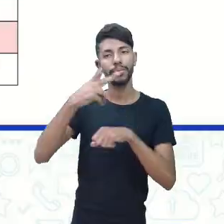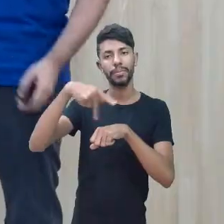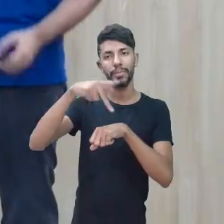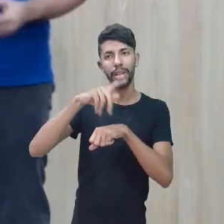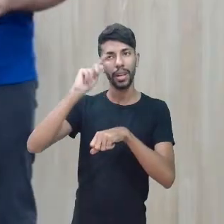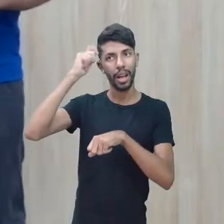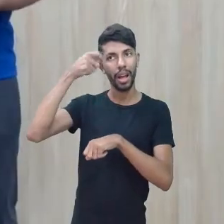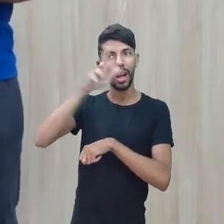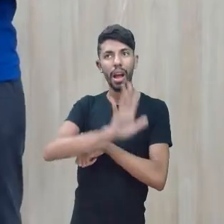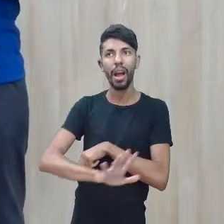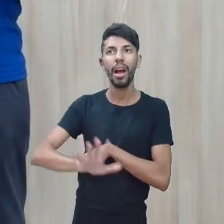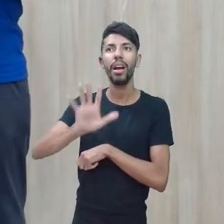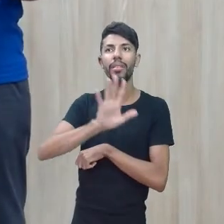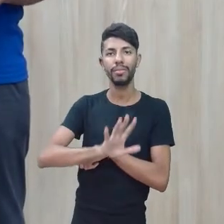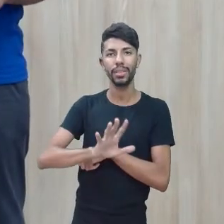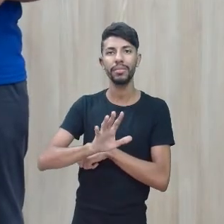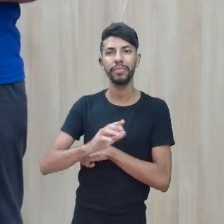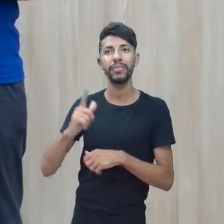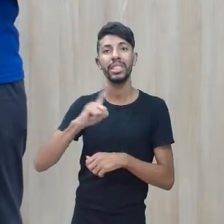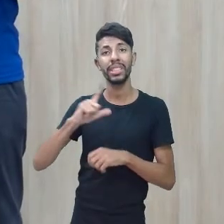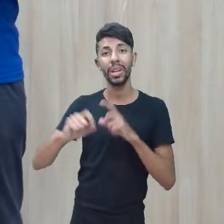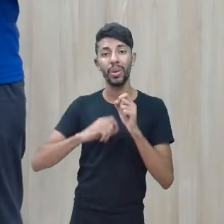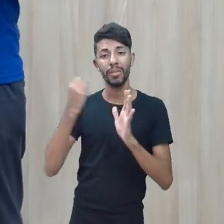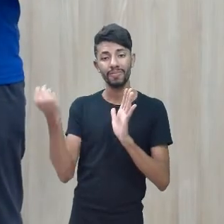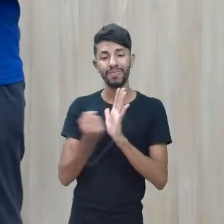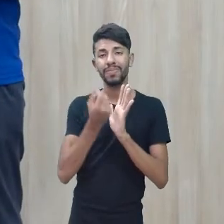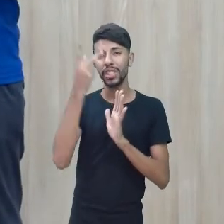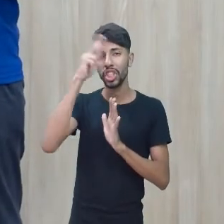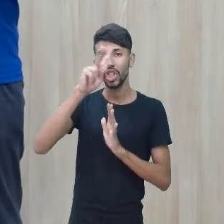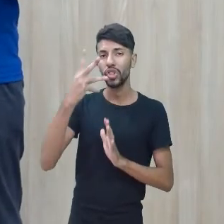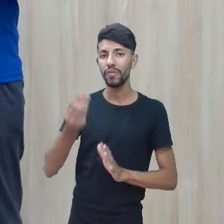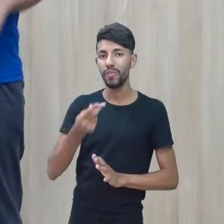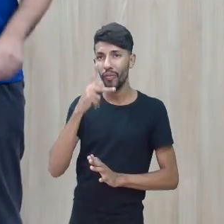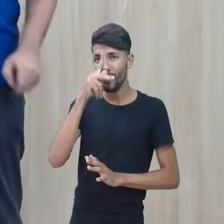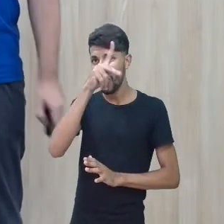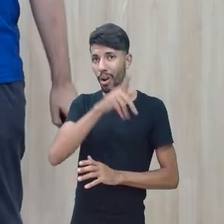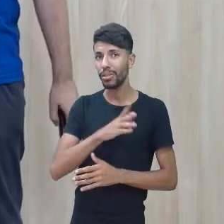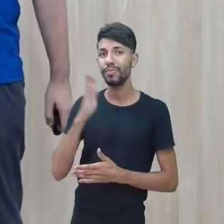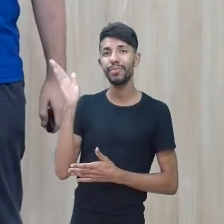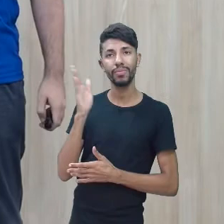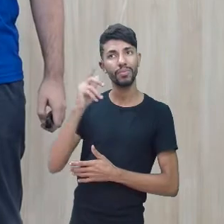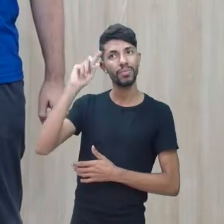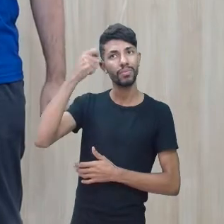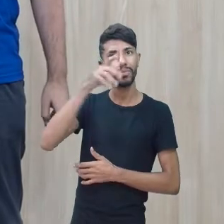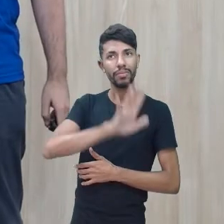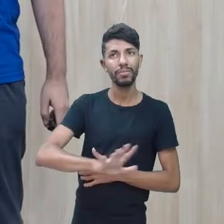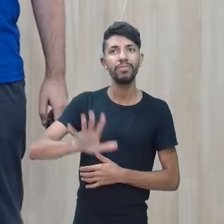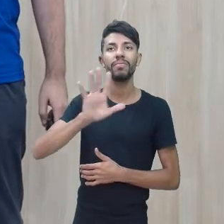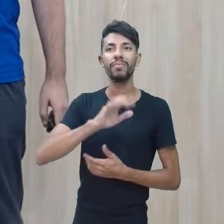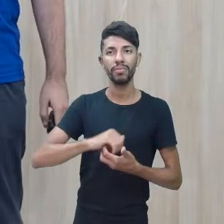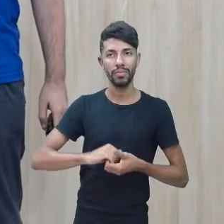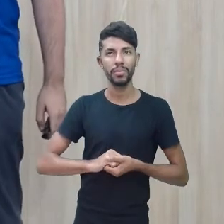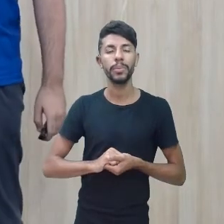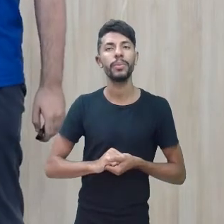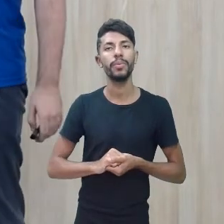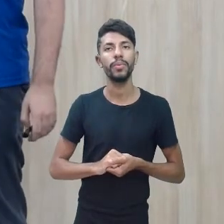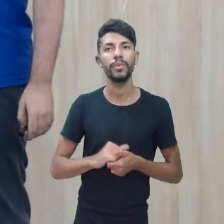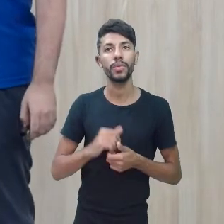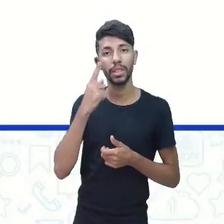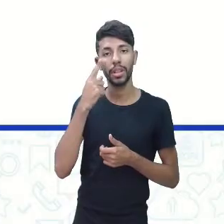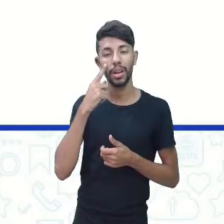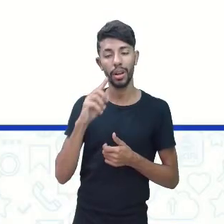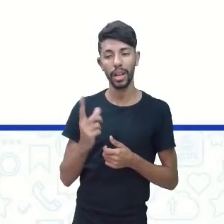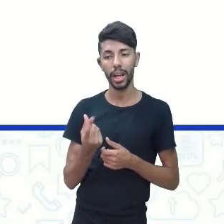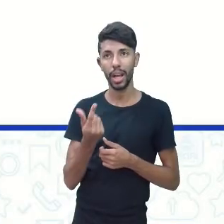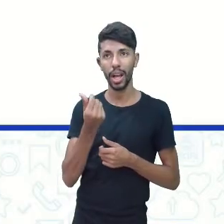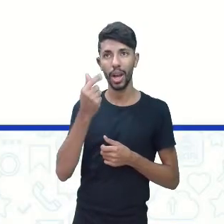Para você ver como temos essa marca histórica bastante presente no continente. Beleza, gente? Tranquilo. A economia da